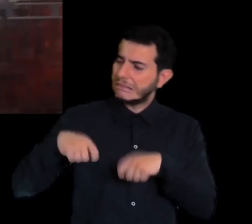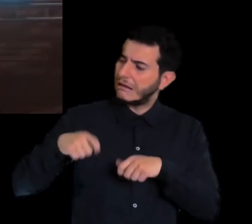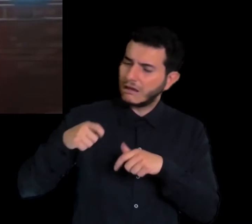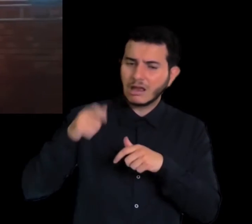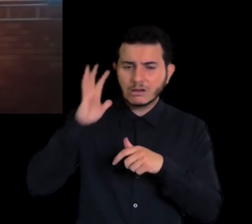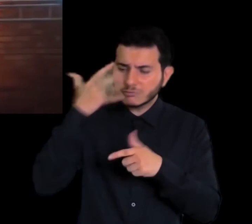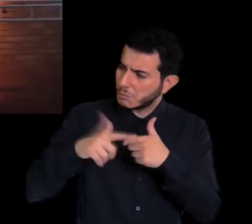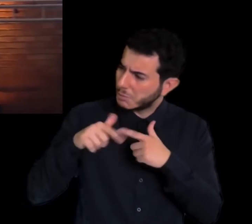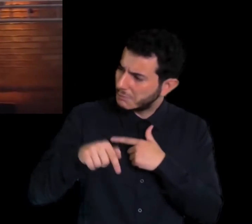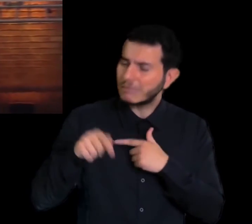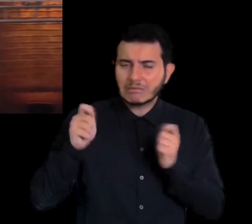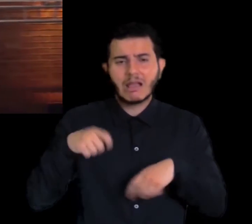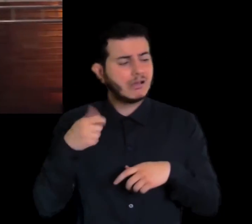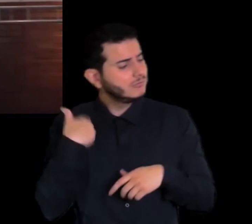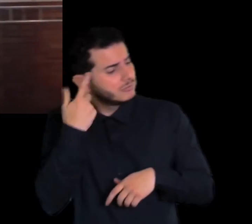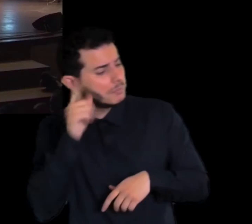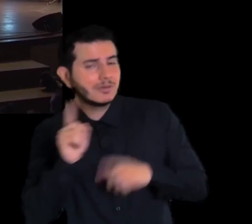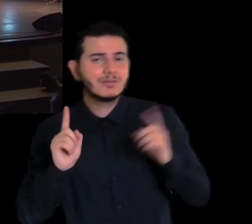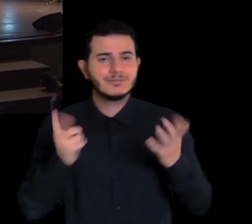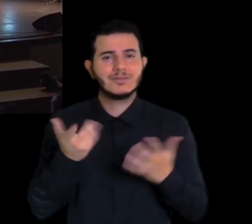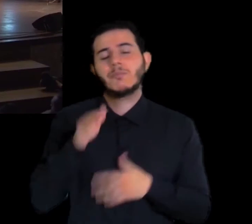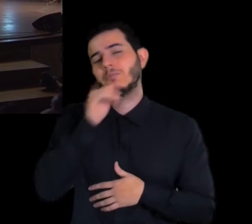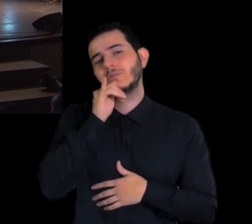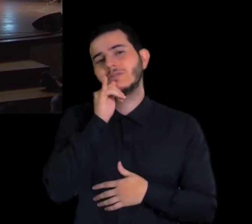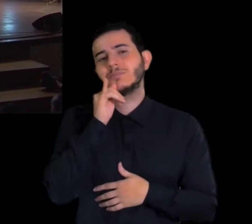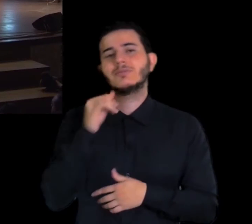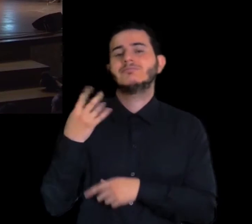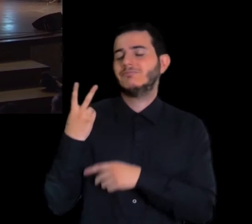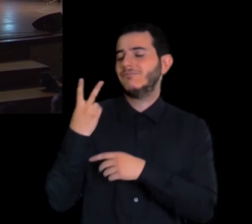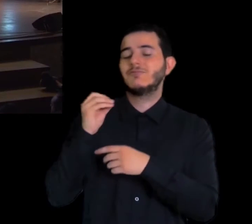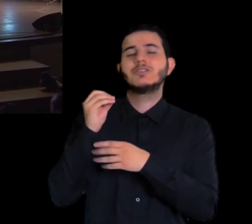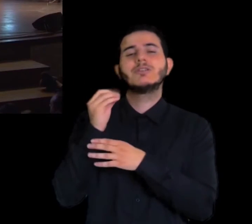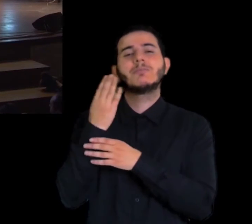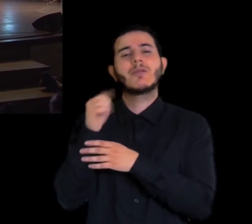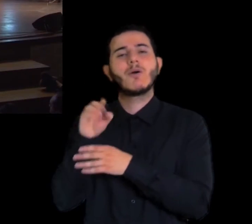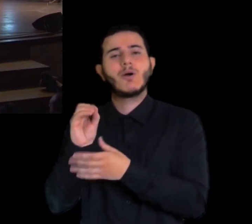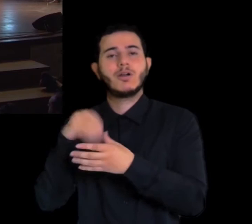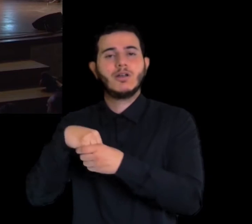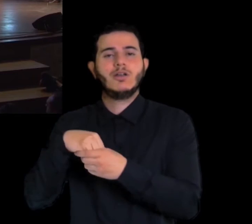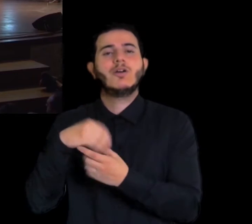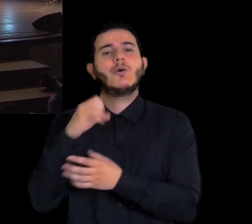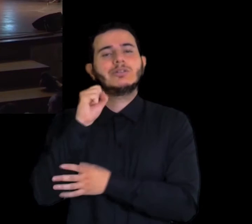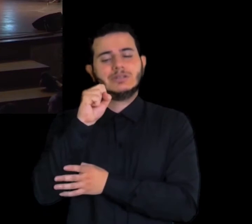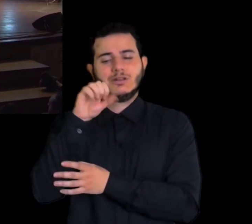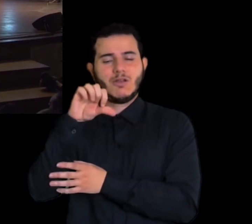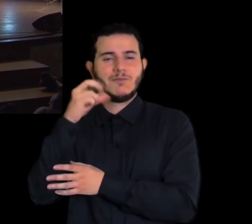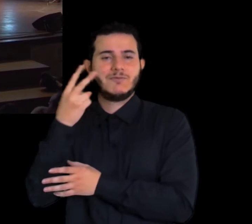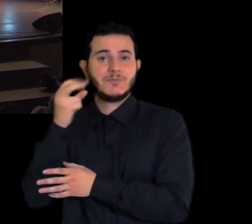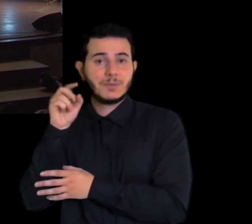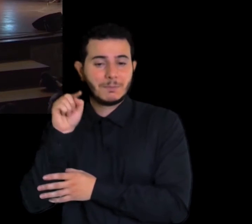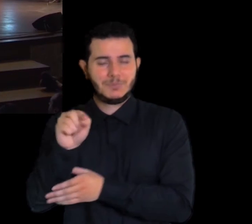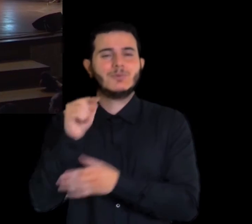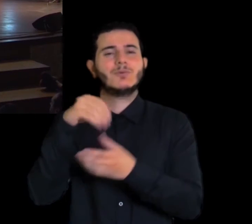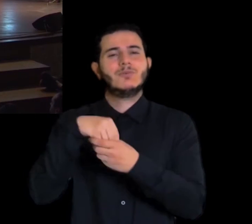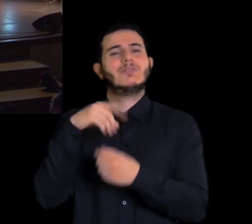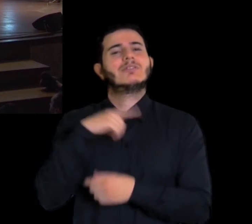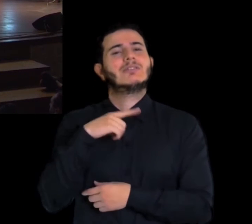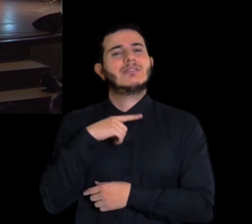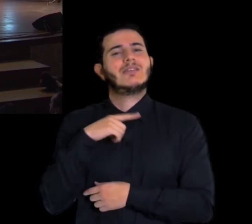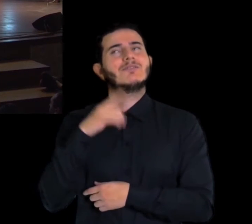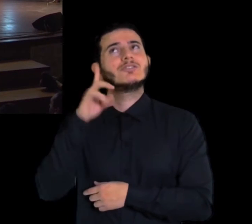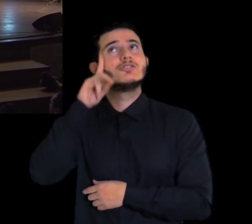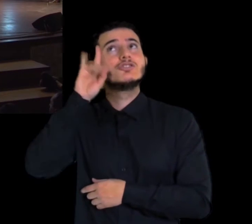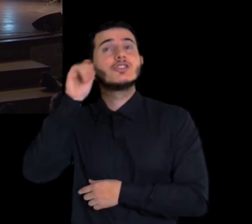a cada 100 mil habitantes, 20 boletins de ocorrência. Ou seja, 99.980 pessoas tiveram um dia